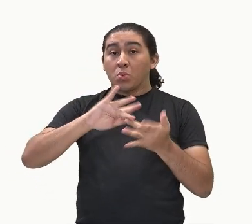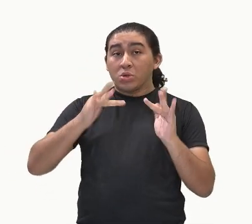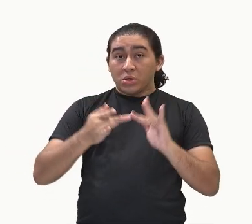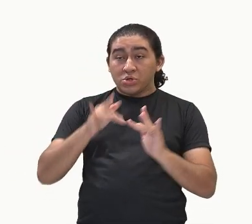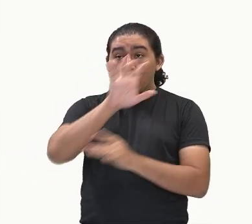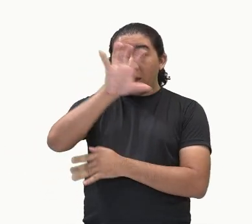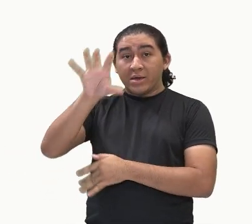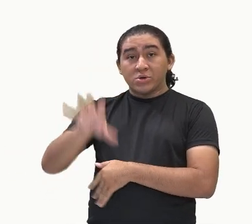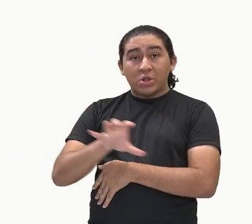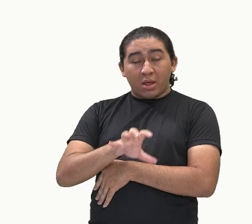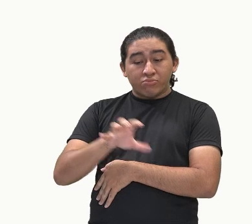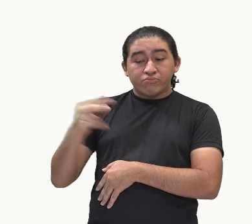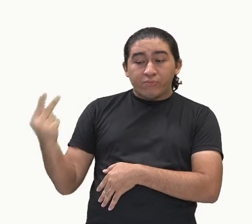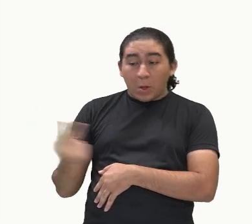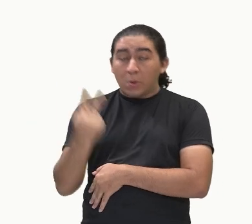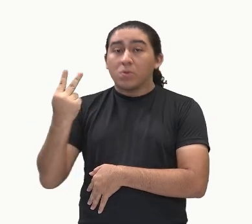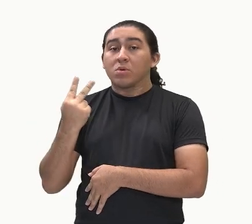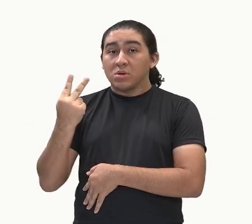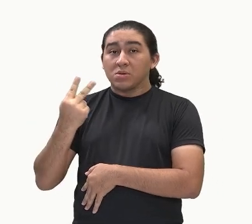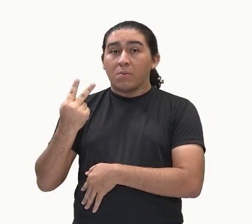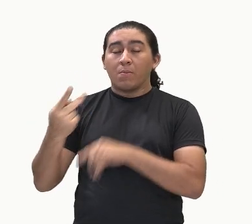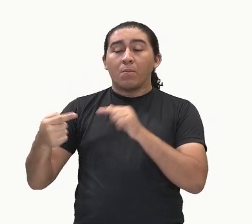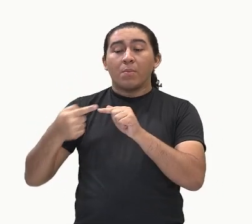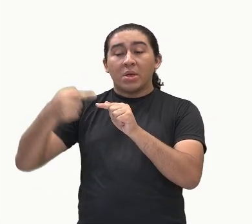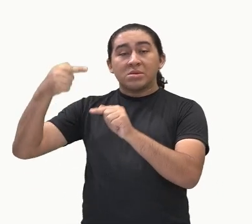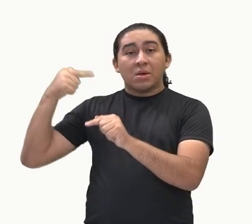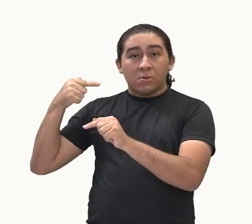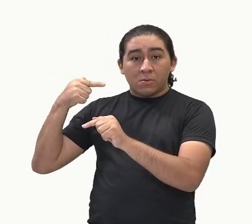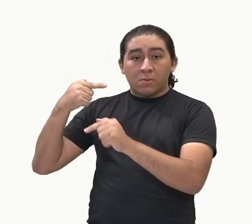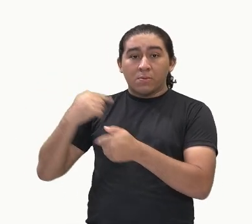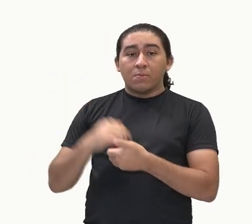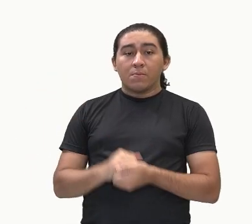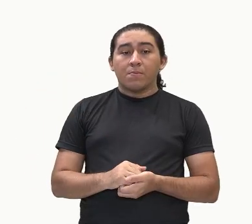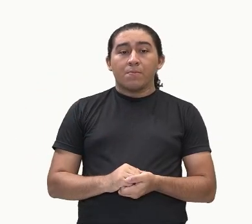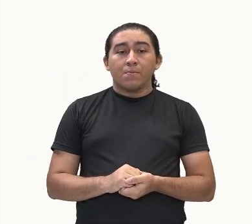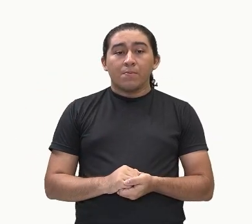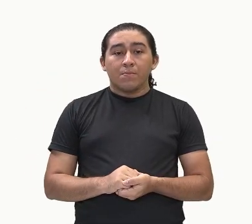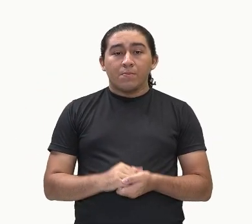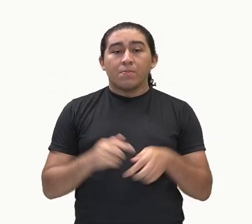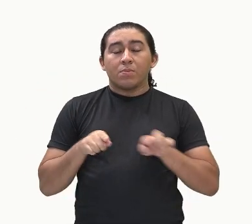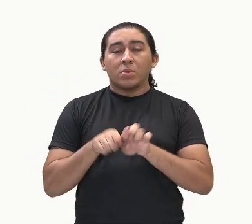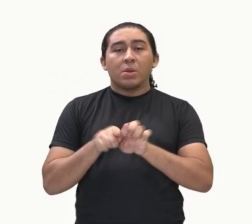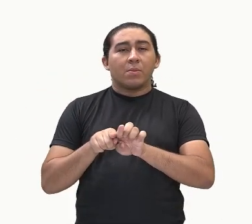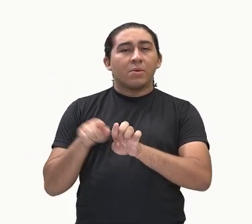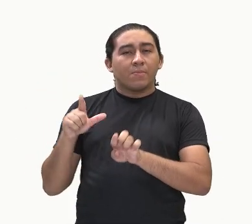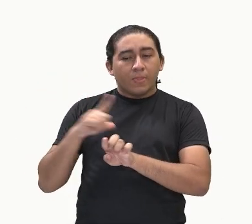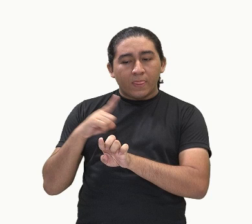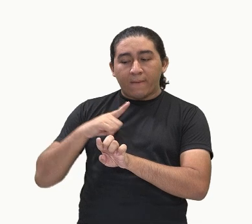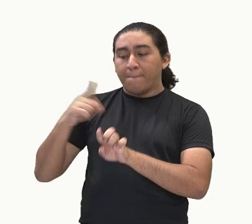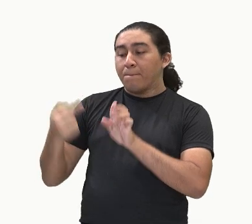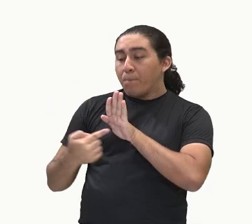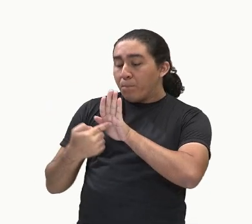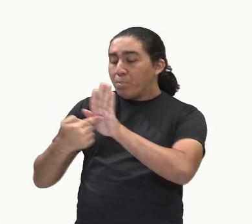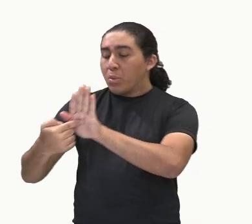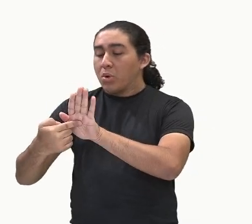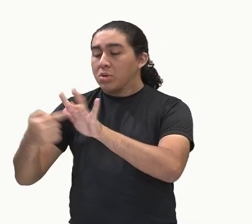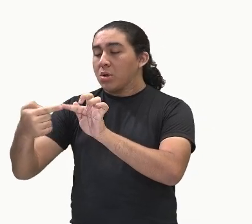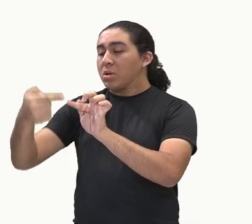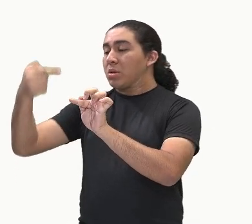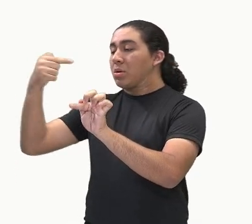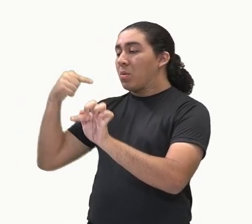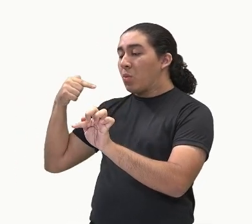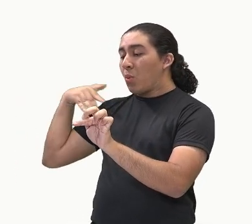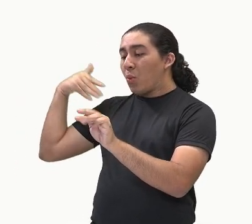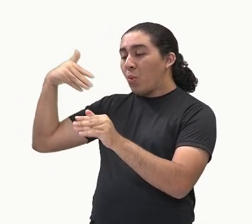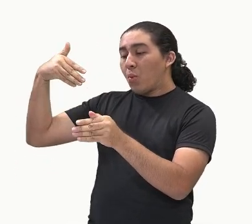que valorizam essa sabedoria ancestral, que vai trazendo com o tempo esse resgate. Em